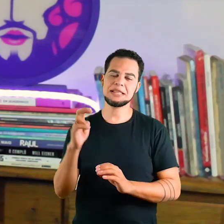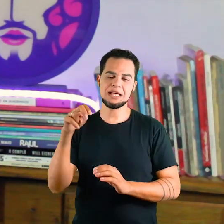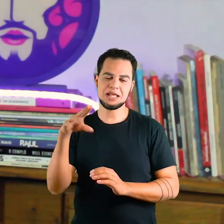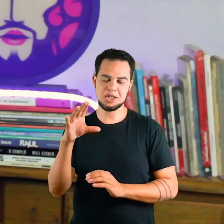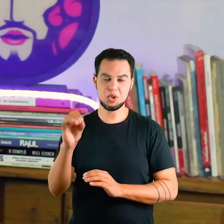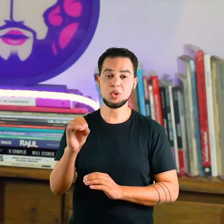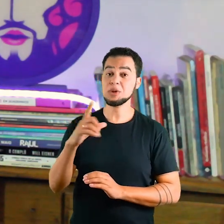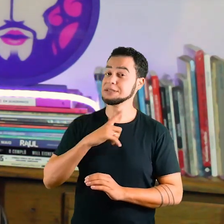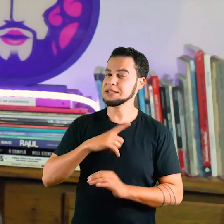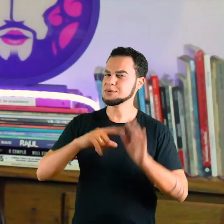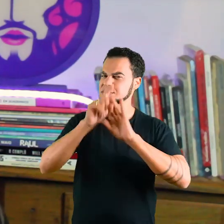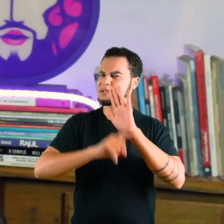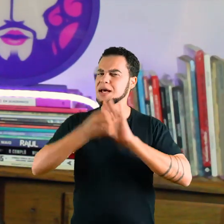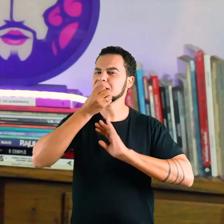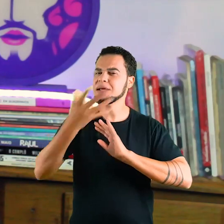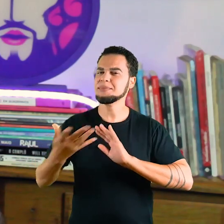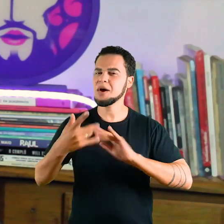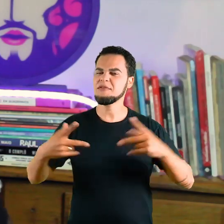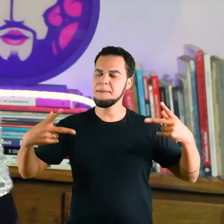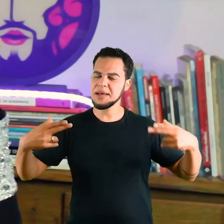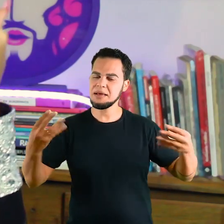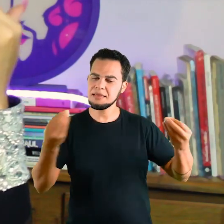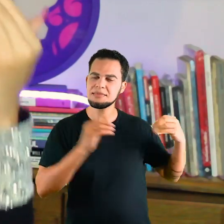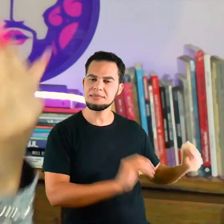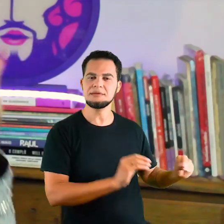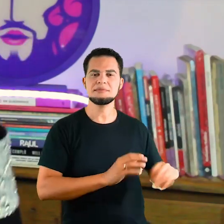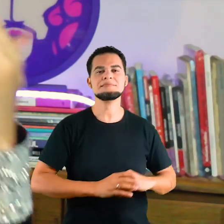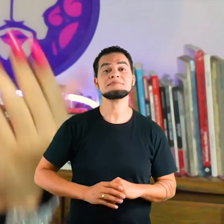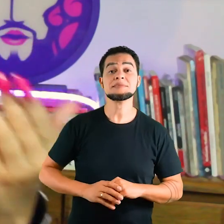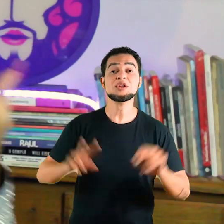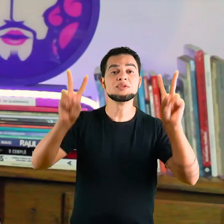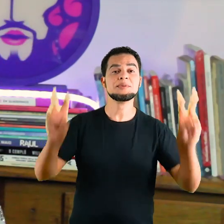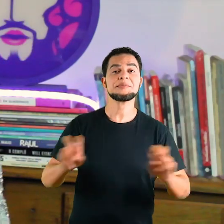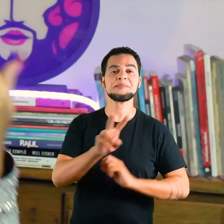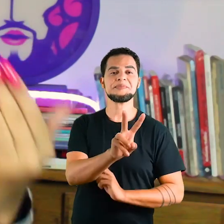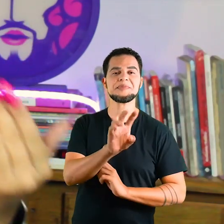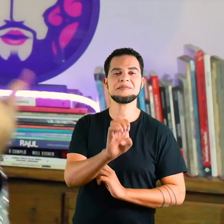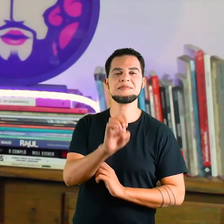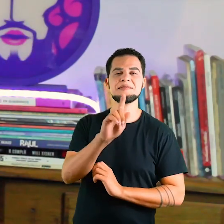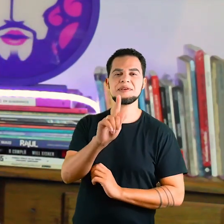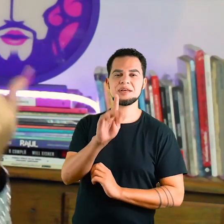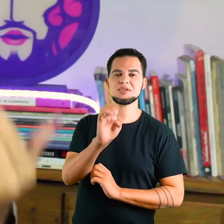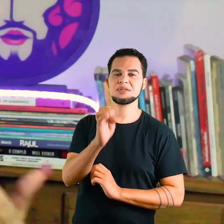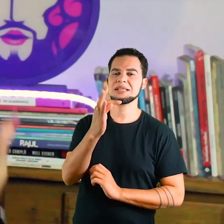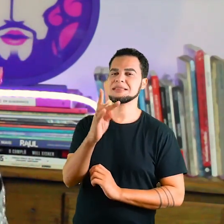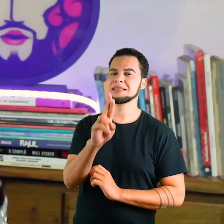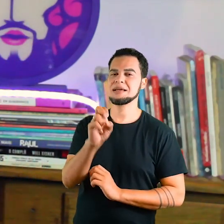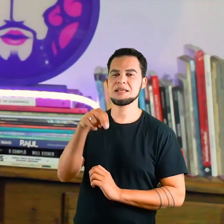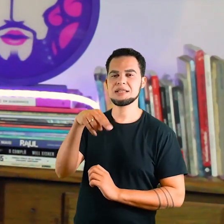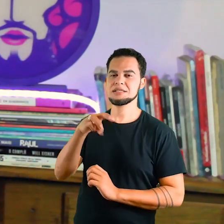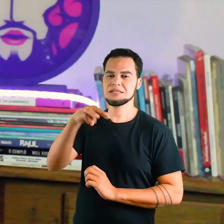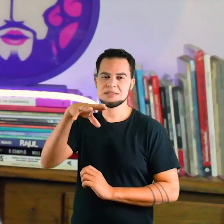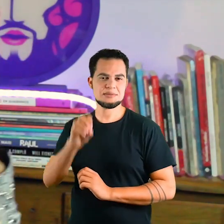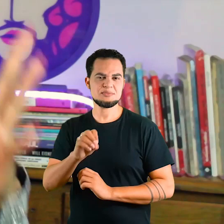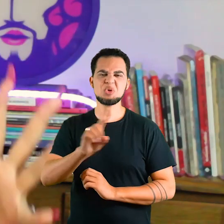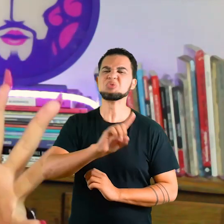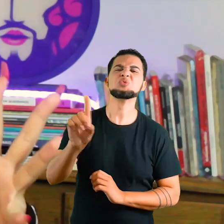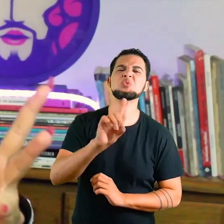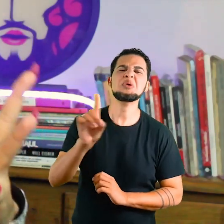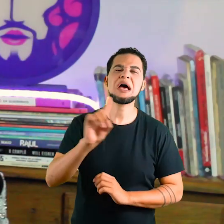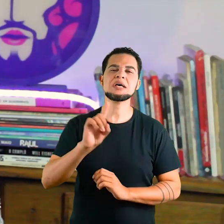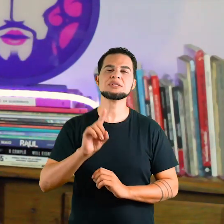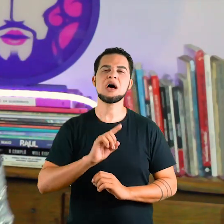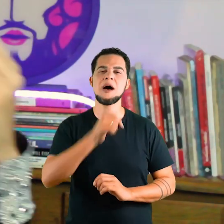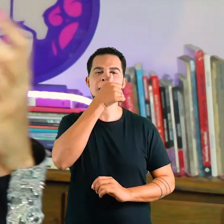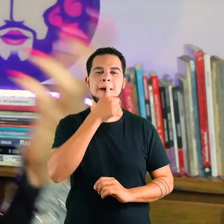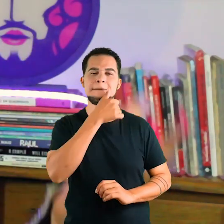sobre isso que eu vou deixar aqui para vocês, que fala que o vegetarianismo não era visto por ela como um tipo de